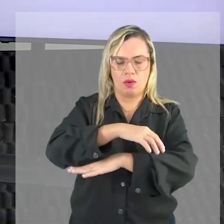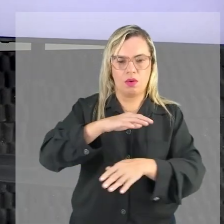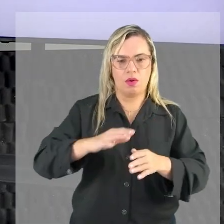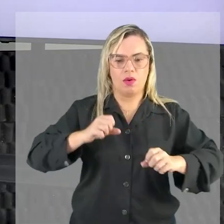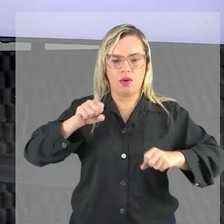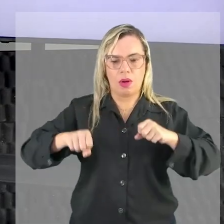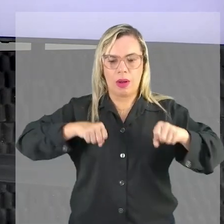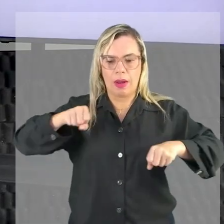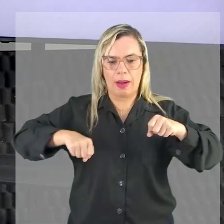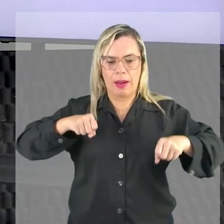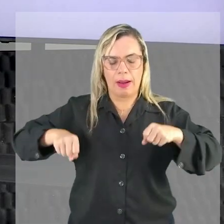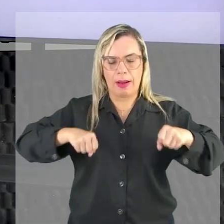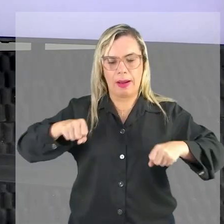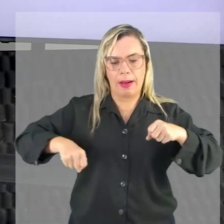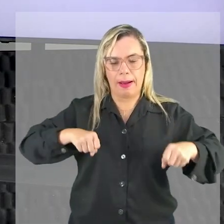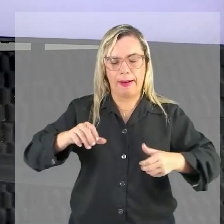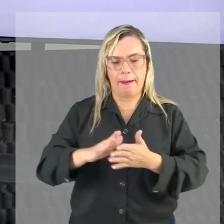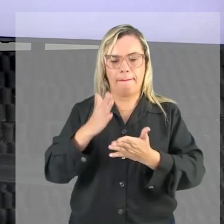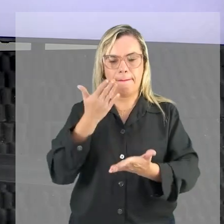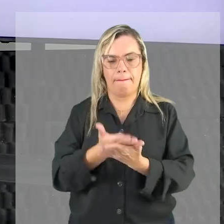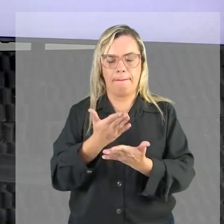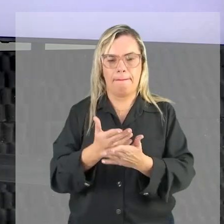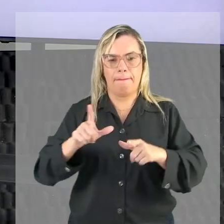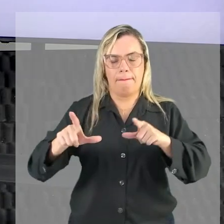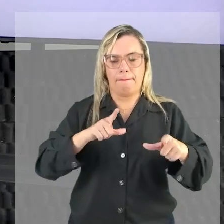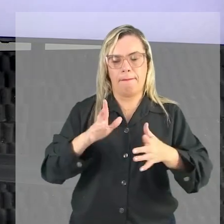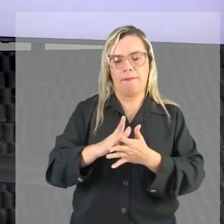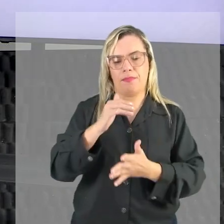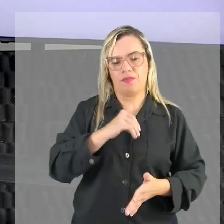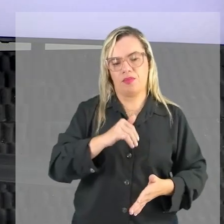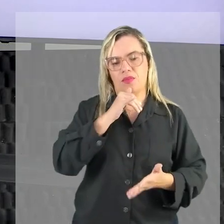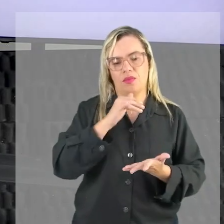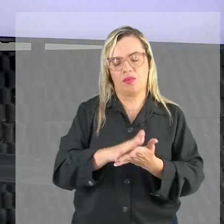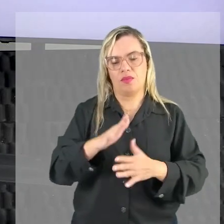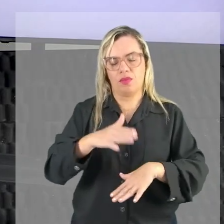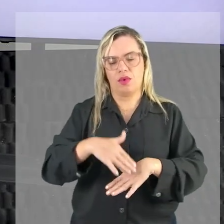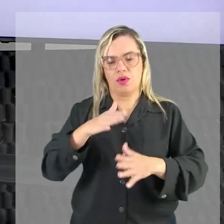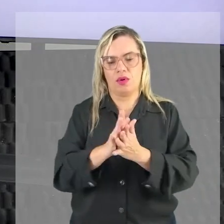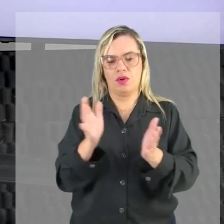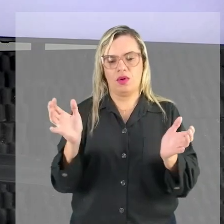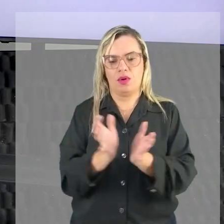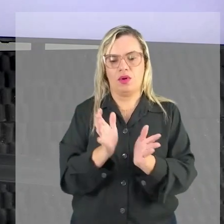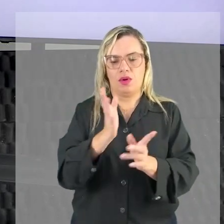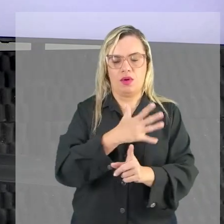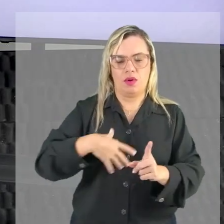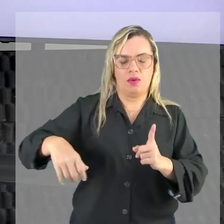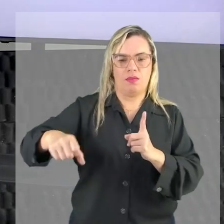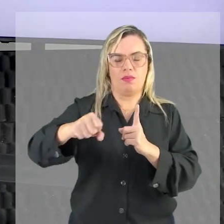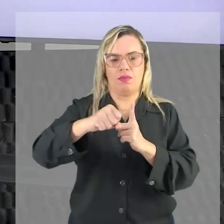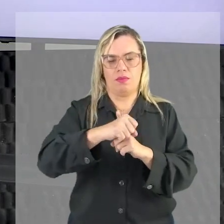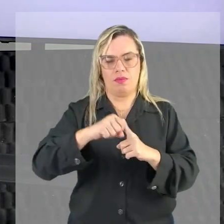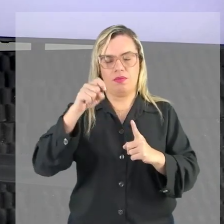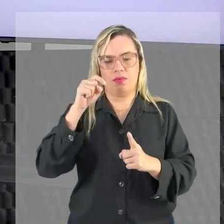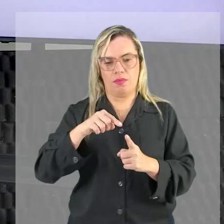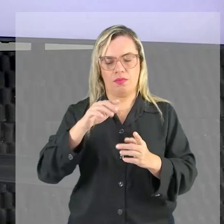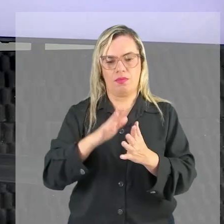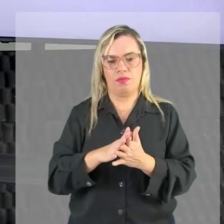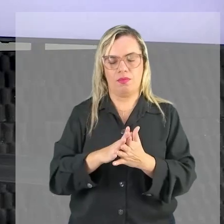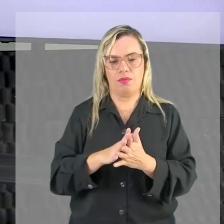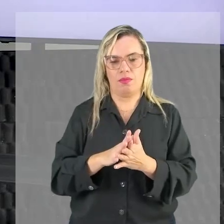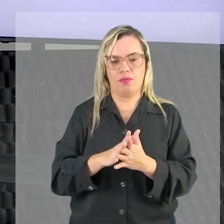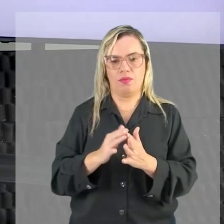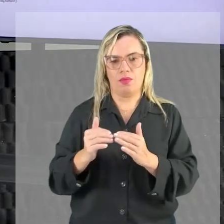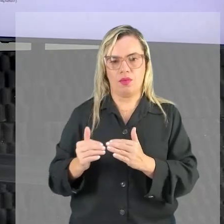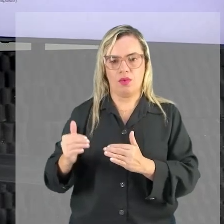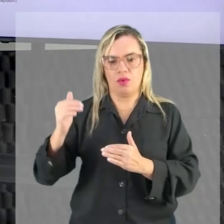ou bicicleta para estudar ou trabalhar, por exemplo, são mais frequentes na classe social menos favorecida.